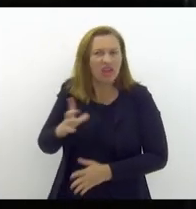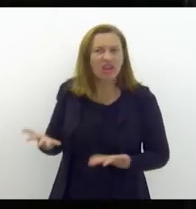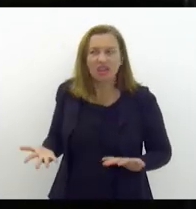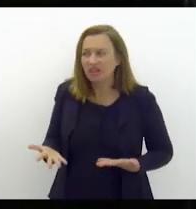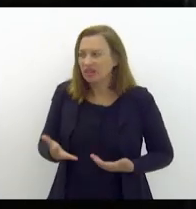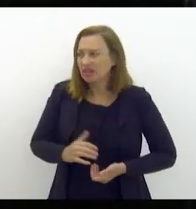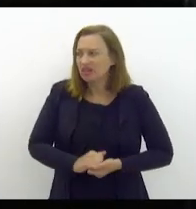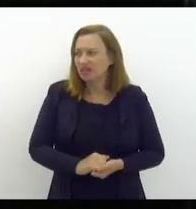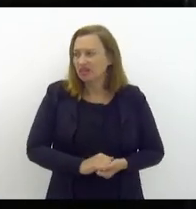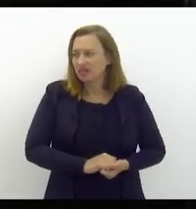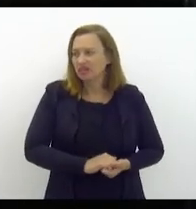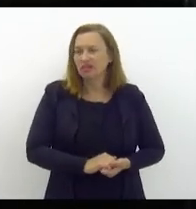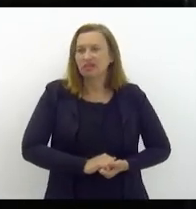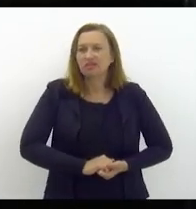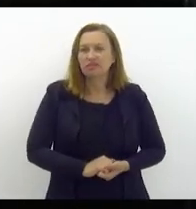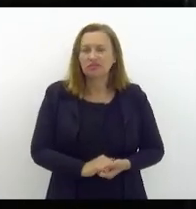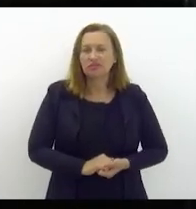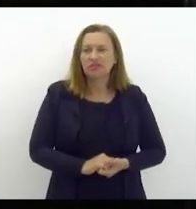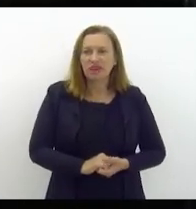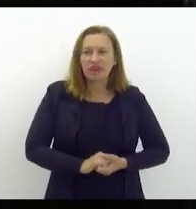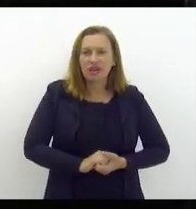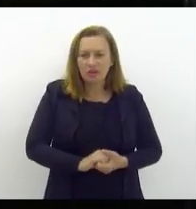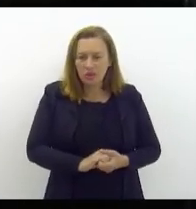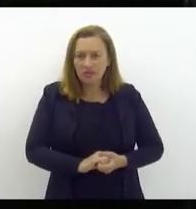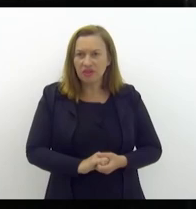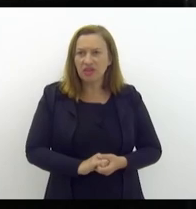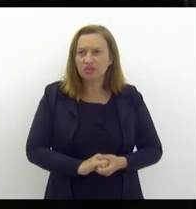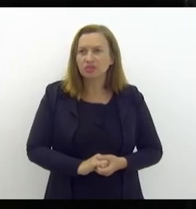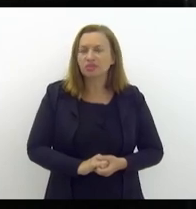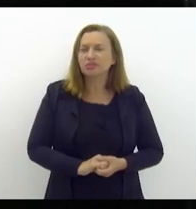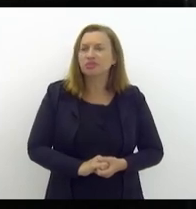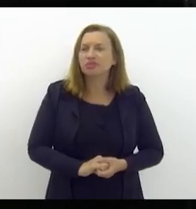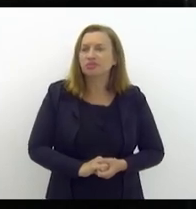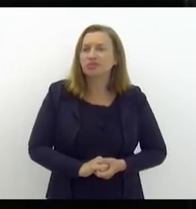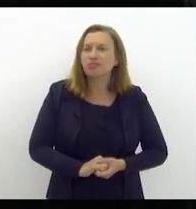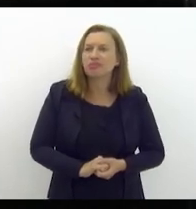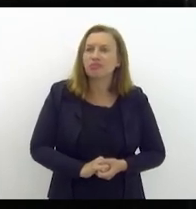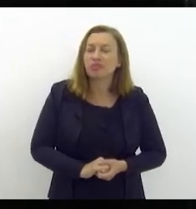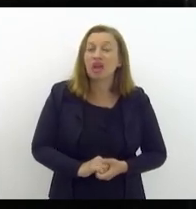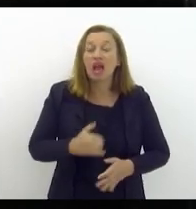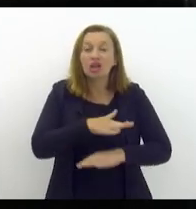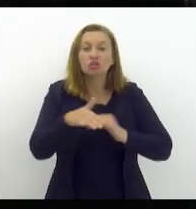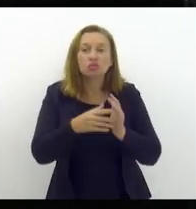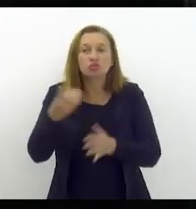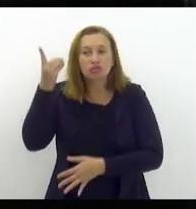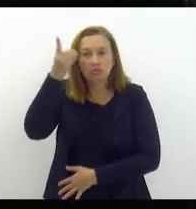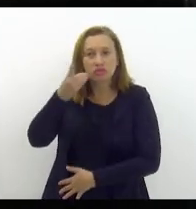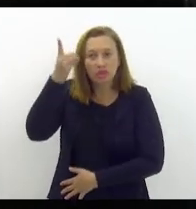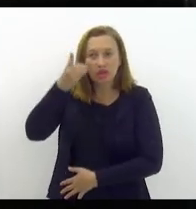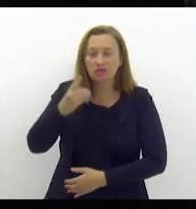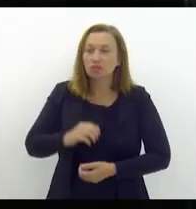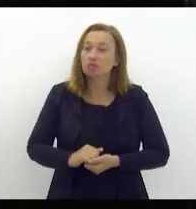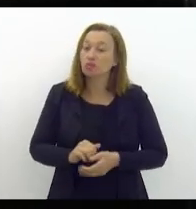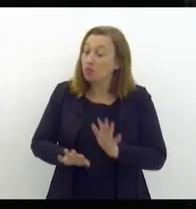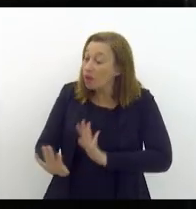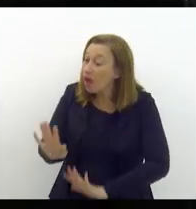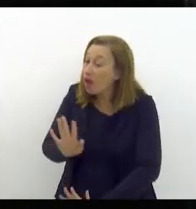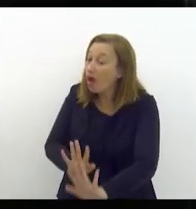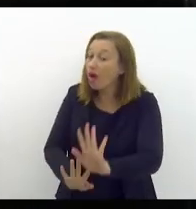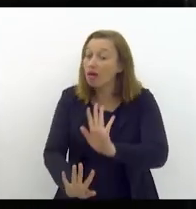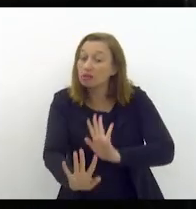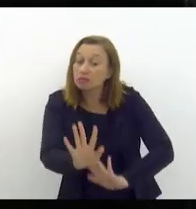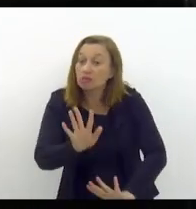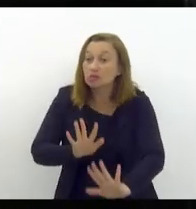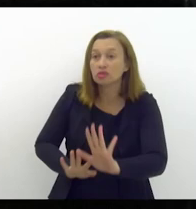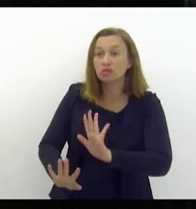Eu termino a minha fala aqui, senhores, senhoras deputados e deputadas. Cuidado,